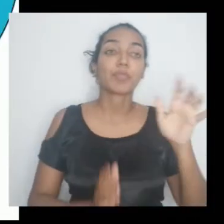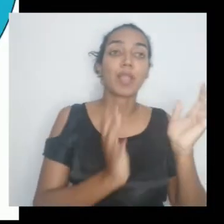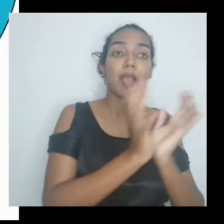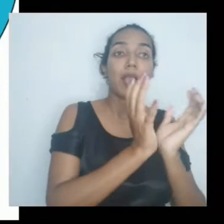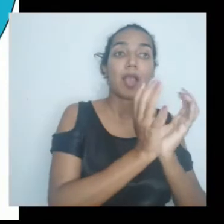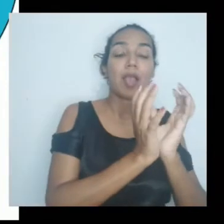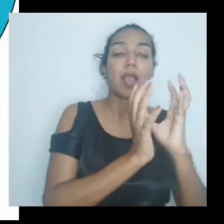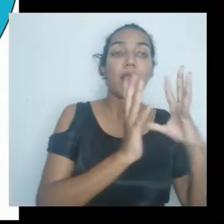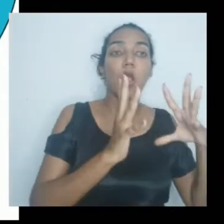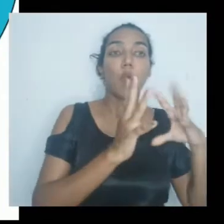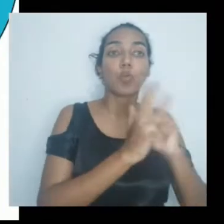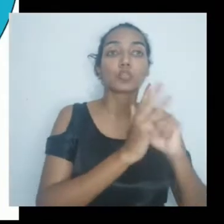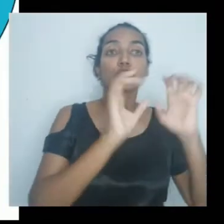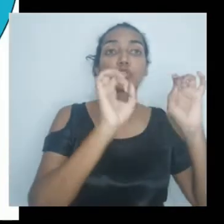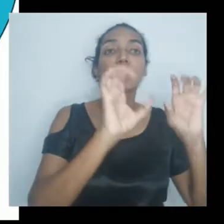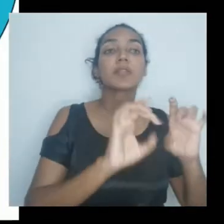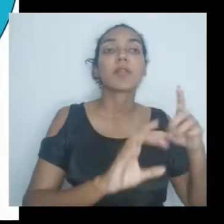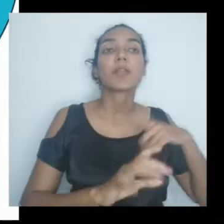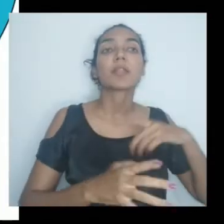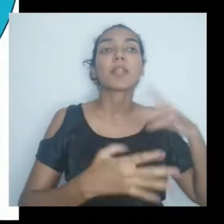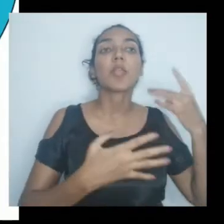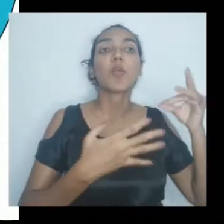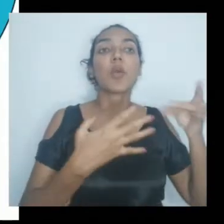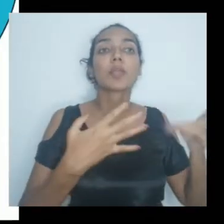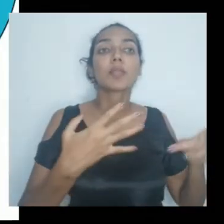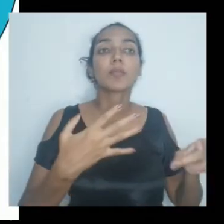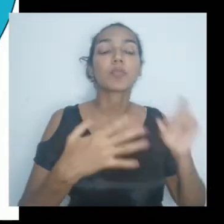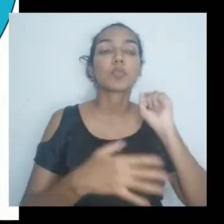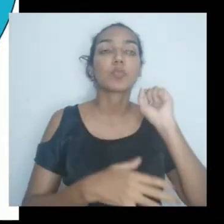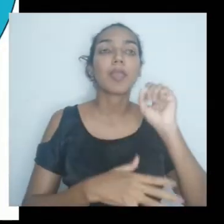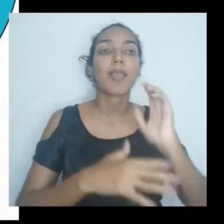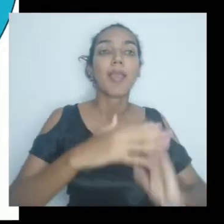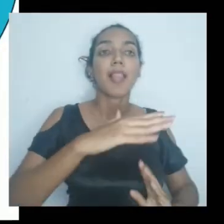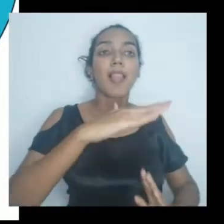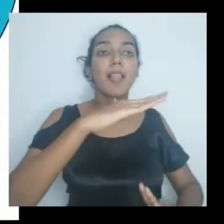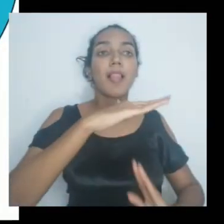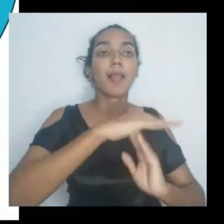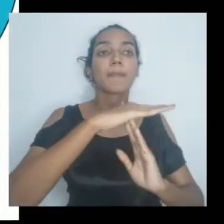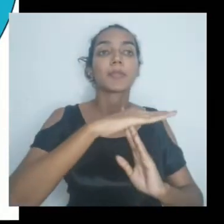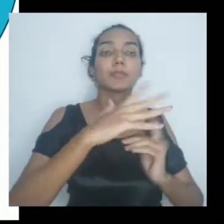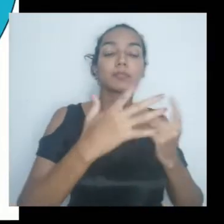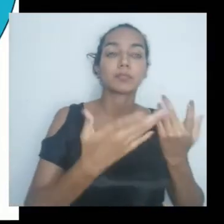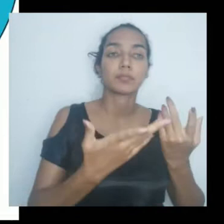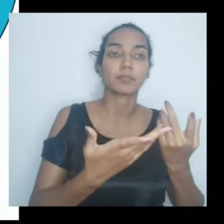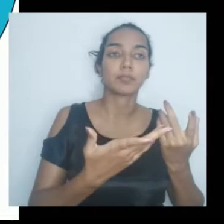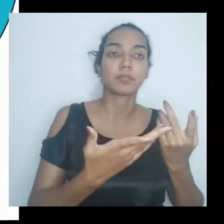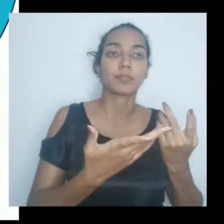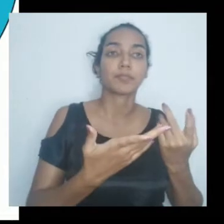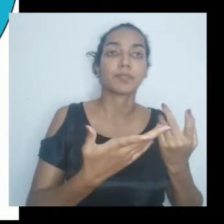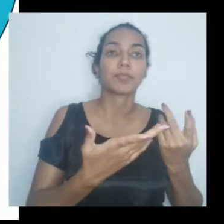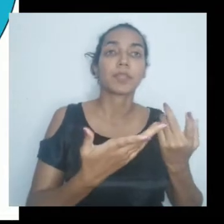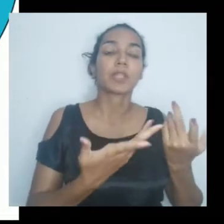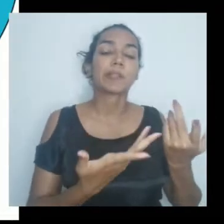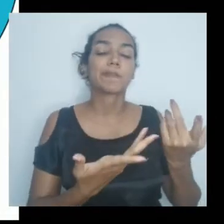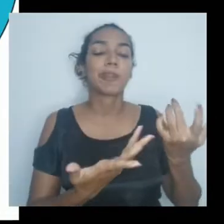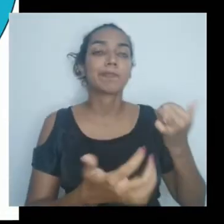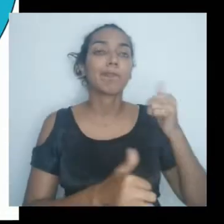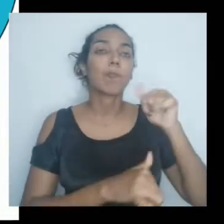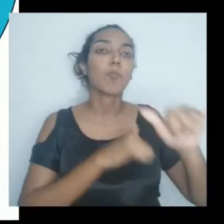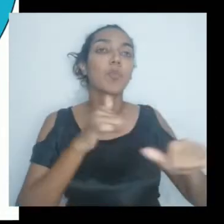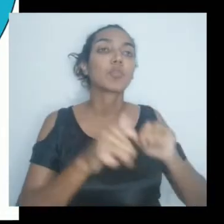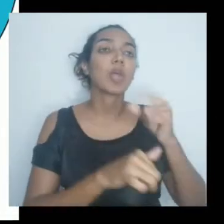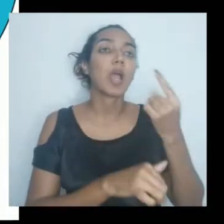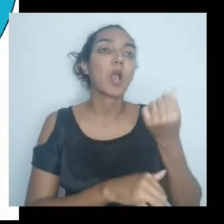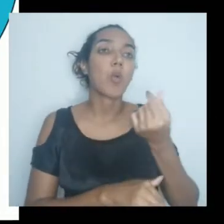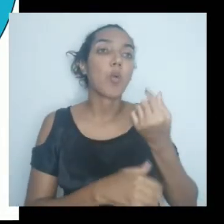um atributo a mais, que é o atributo limite, que vai alterar a forma como o débito é feito numa